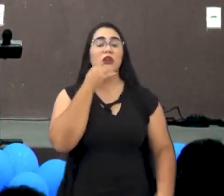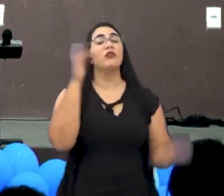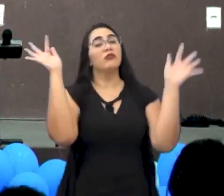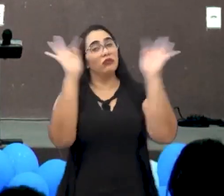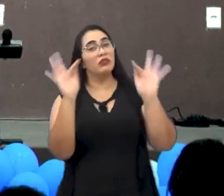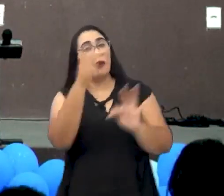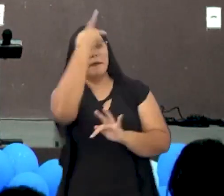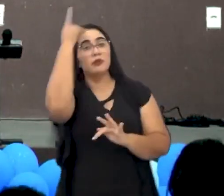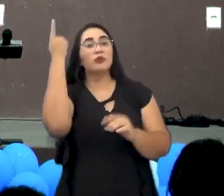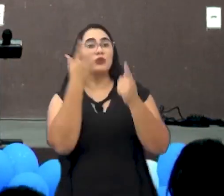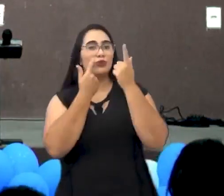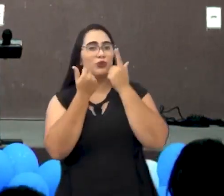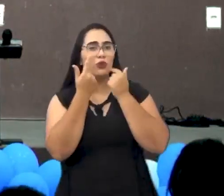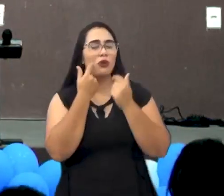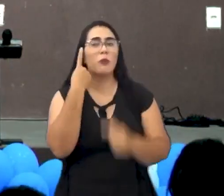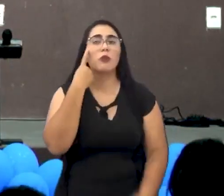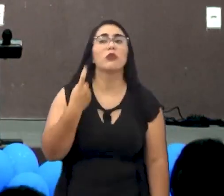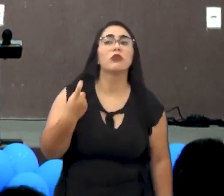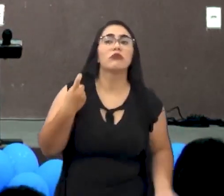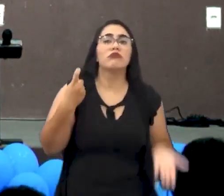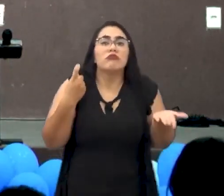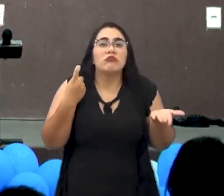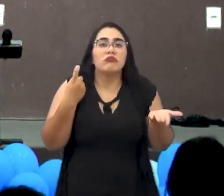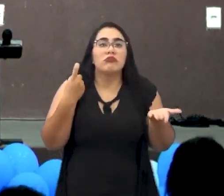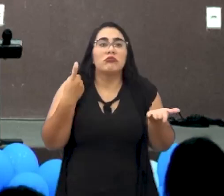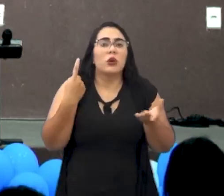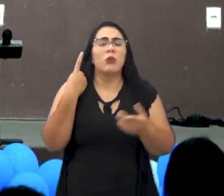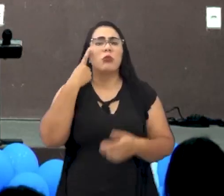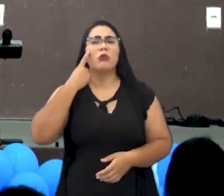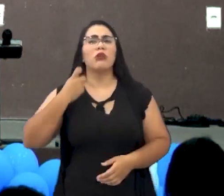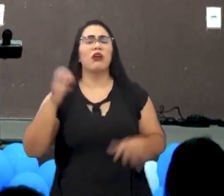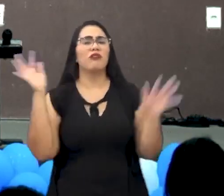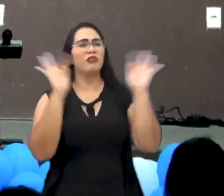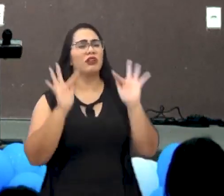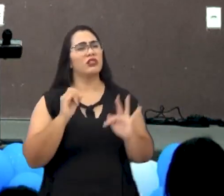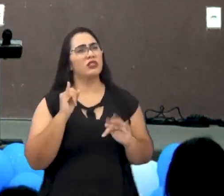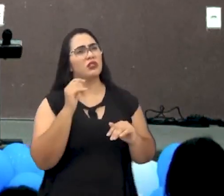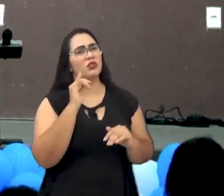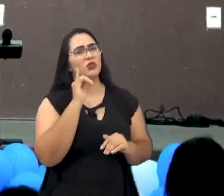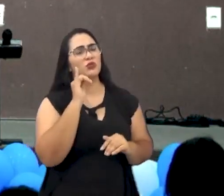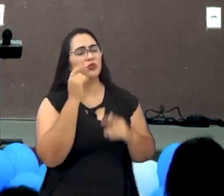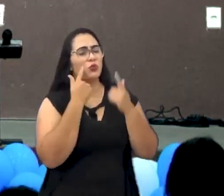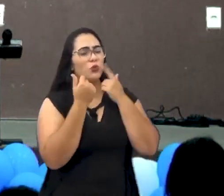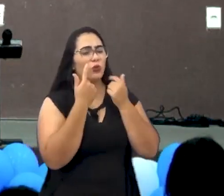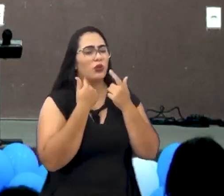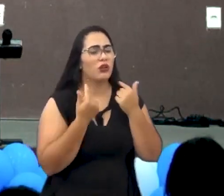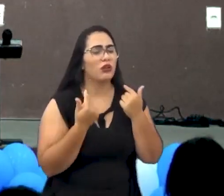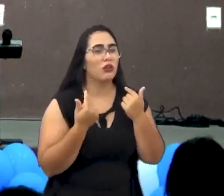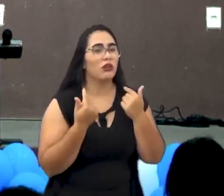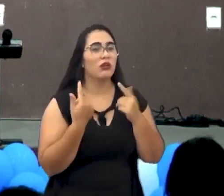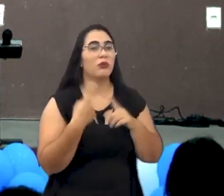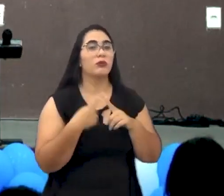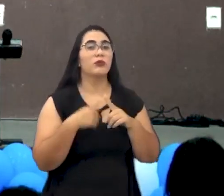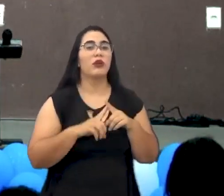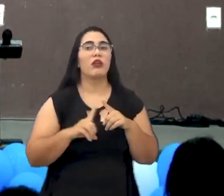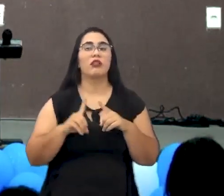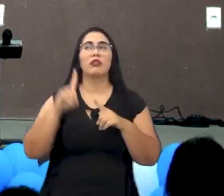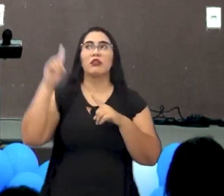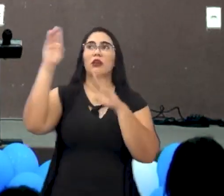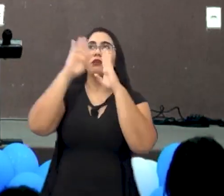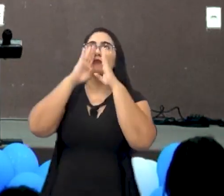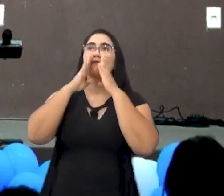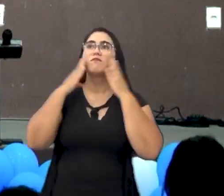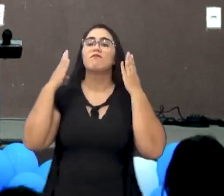Bem-aventurados os que choram. Por quê? Porque são felizes os que choram após descobrir sua miséria, porque serão